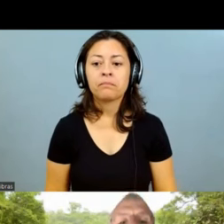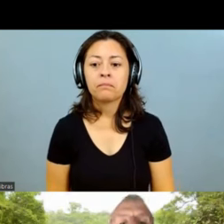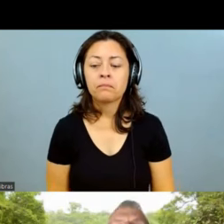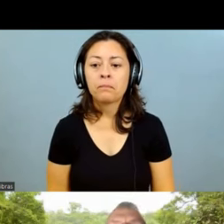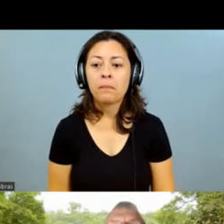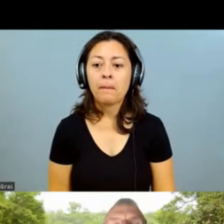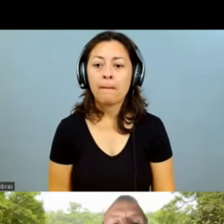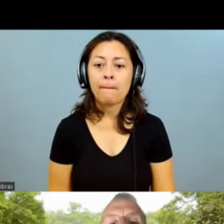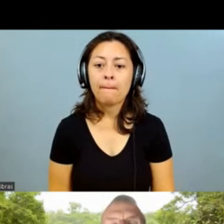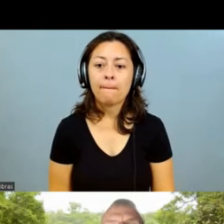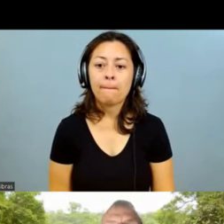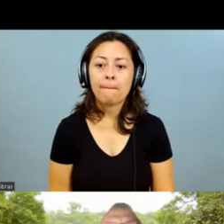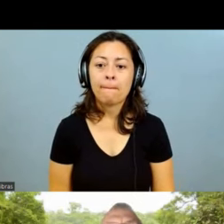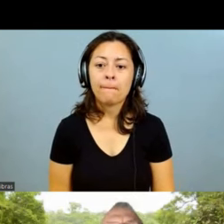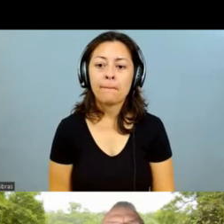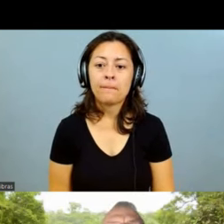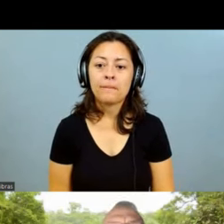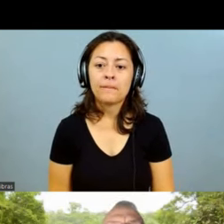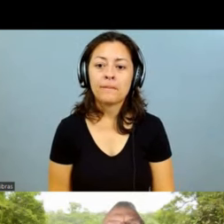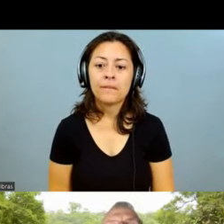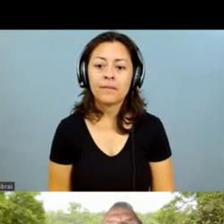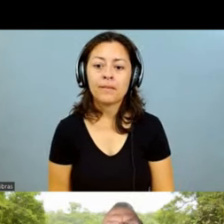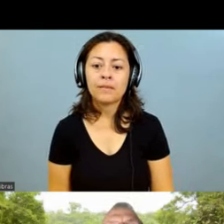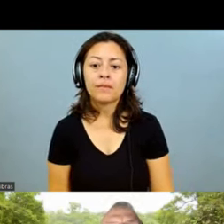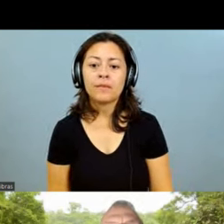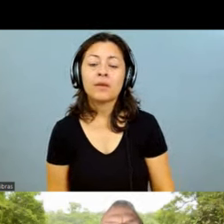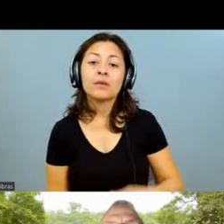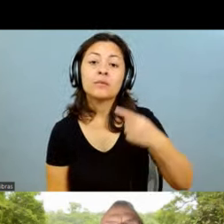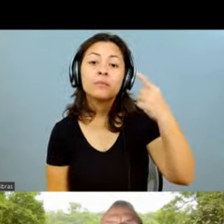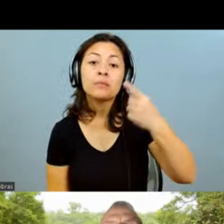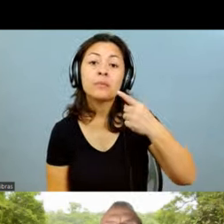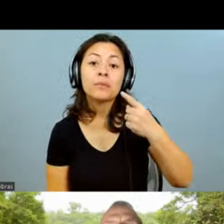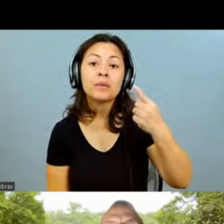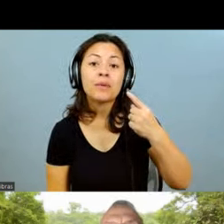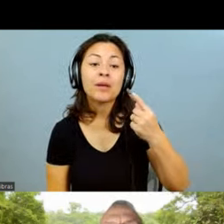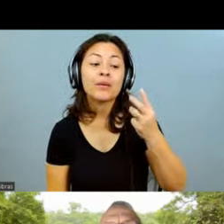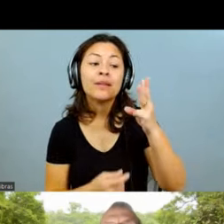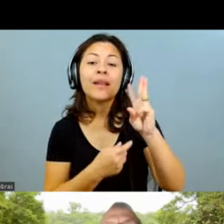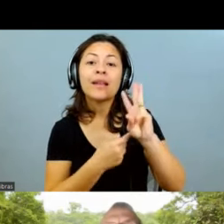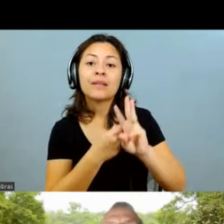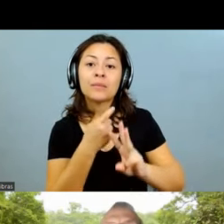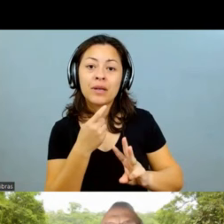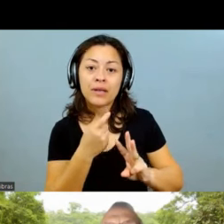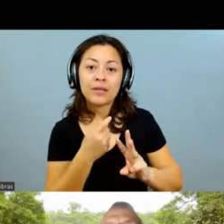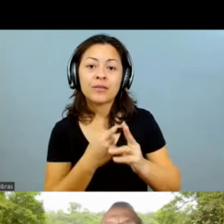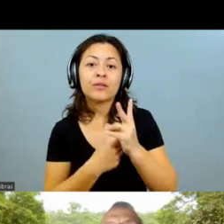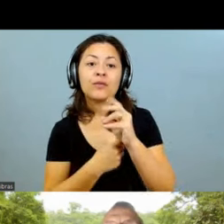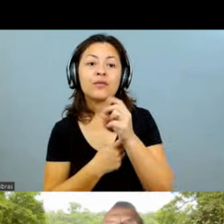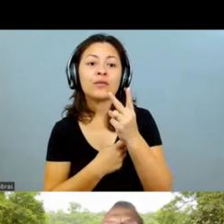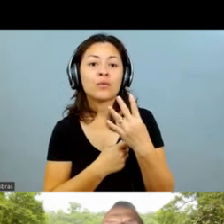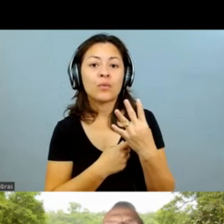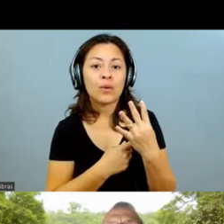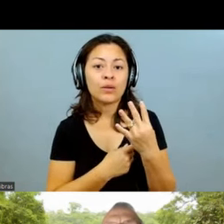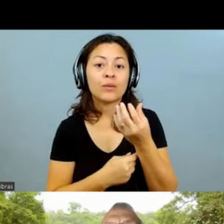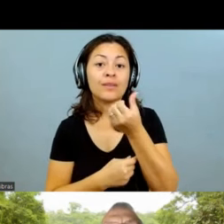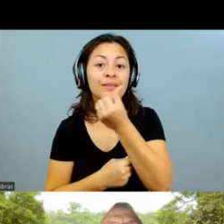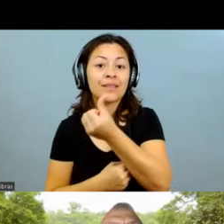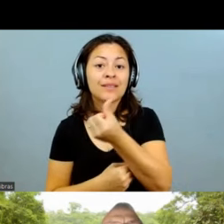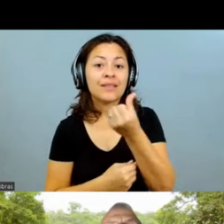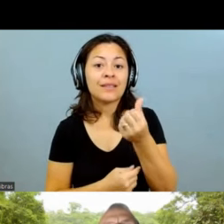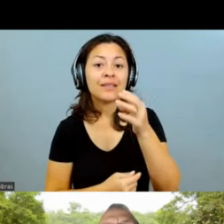aqui o acumulado nos primeiros 3 meses do ano de 2024 atingiu 66 Bilhões